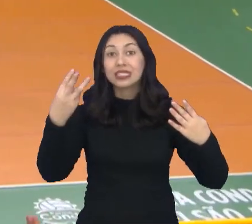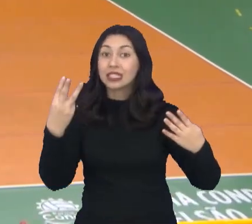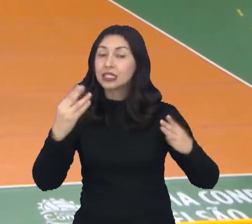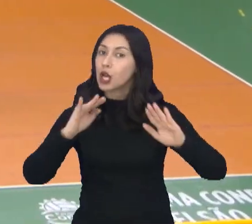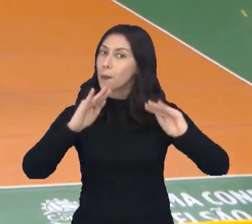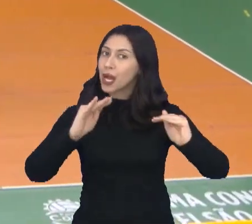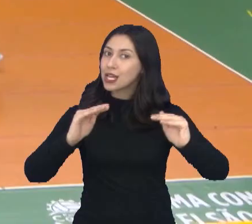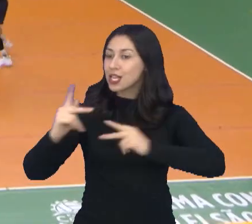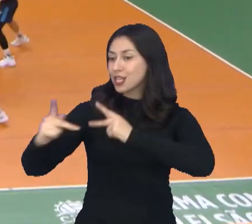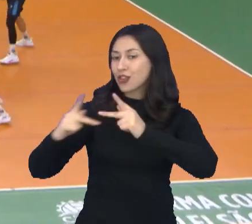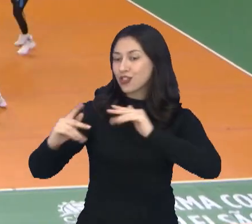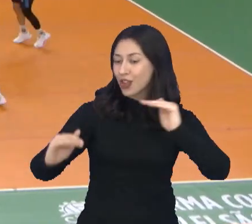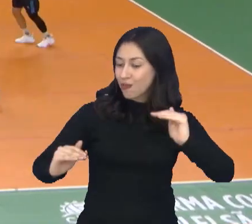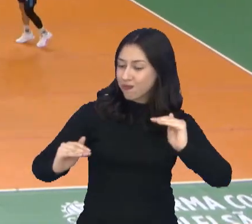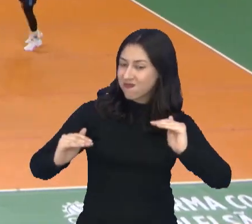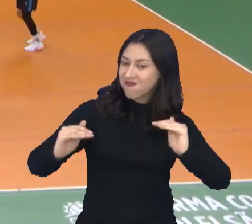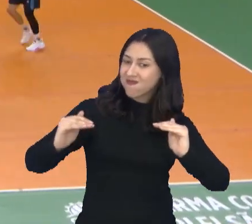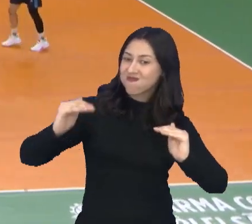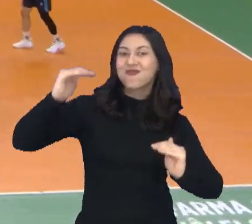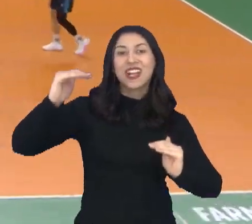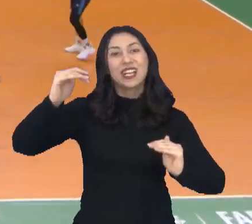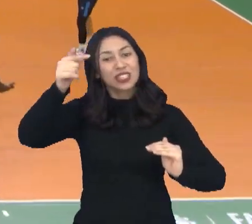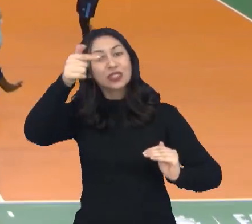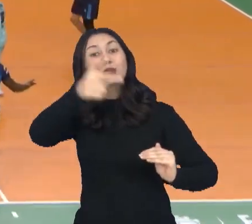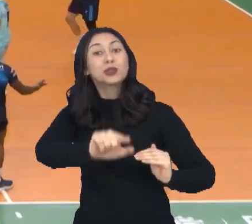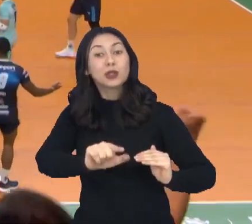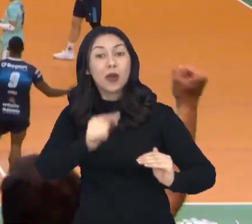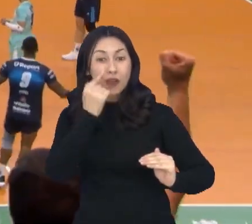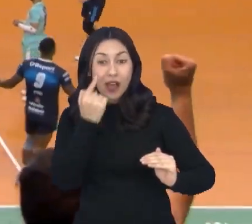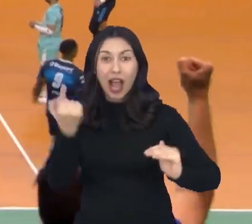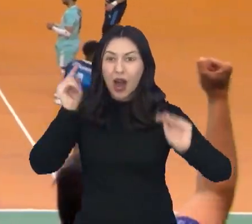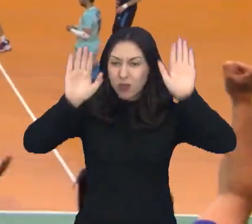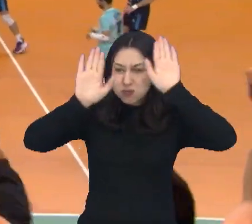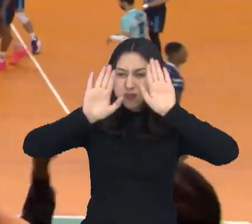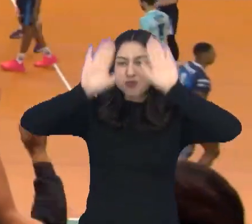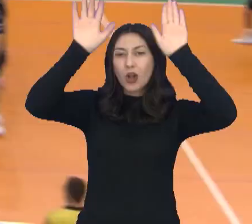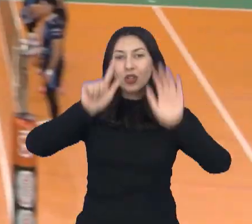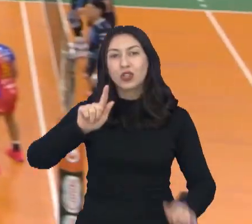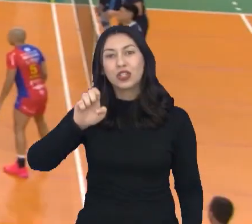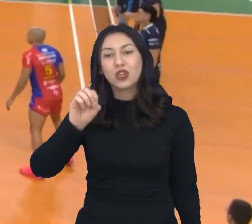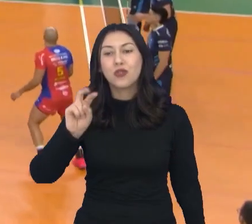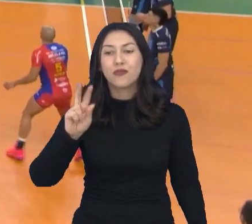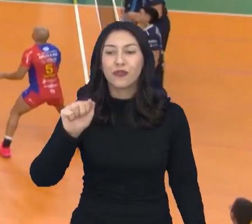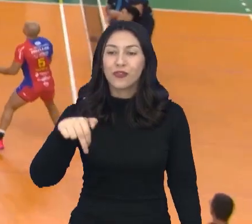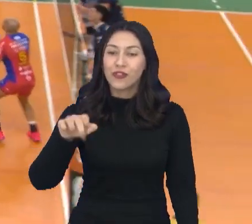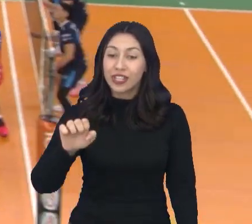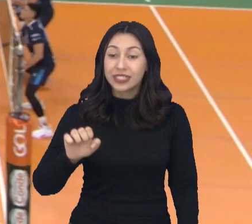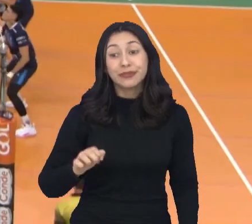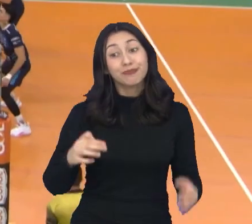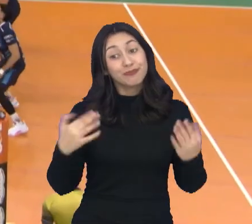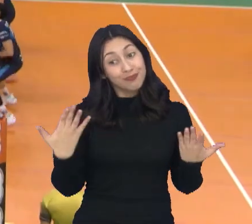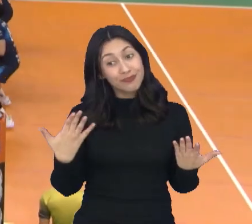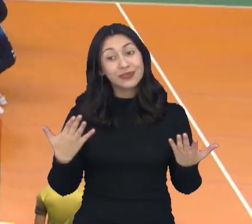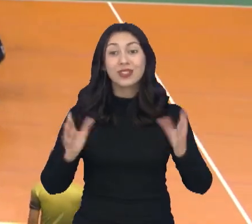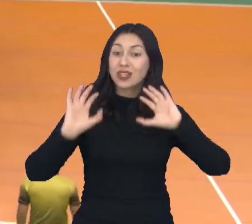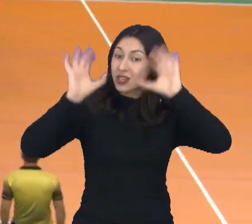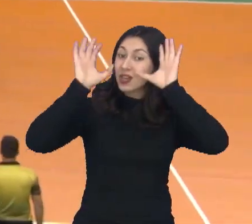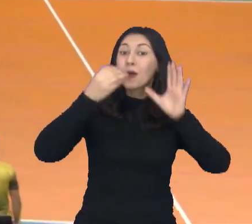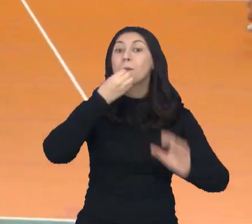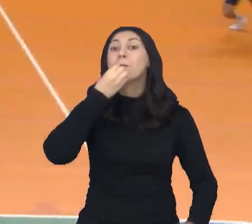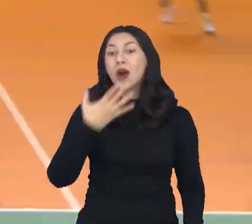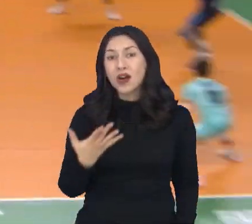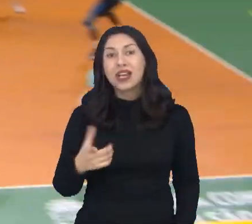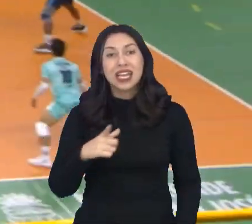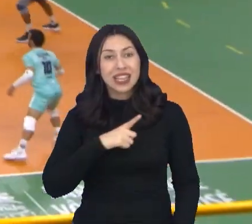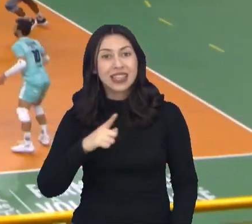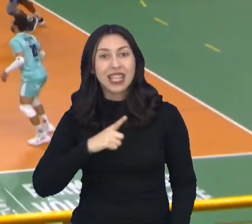pouco e o São José passou à frente do marcador nesse bloqueio do Giovanni. E como todo bom jogo de vôlei, não